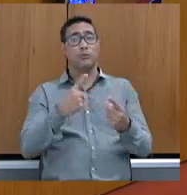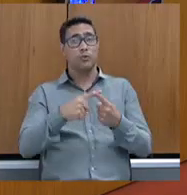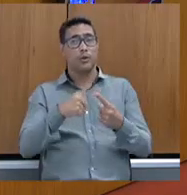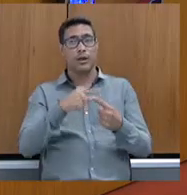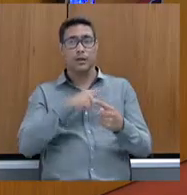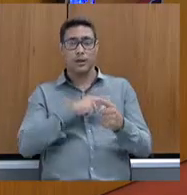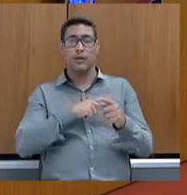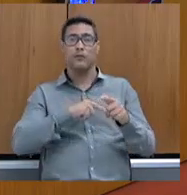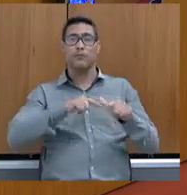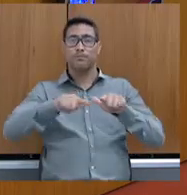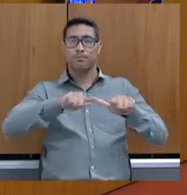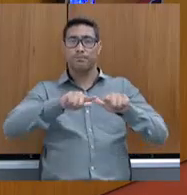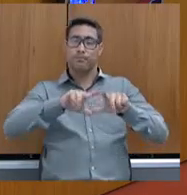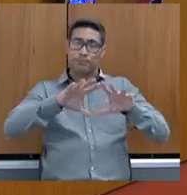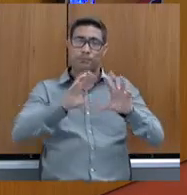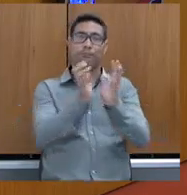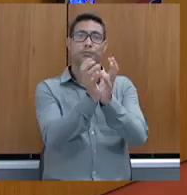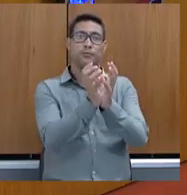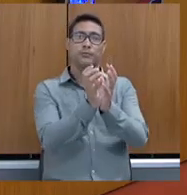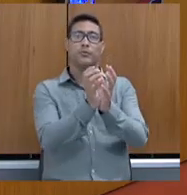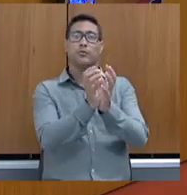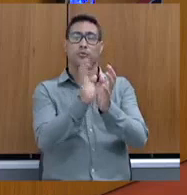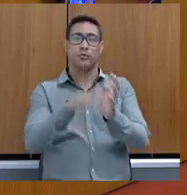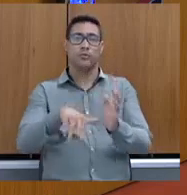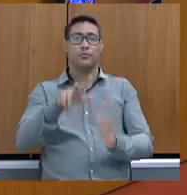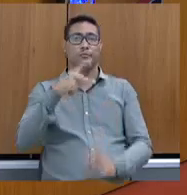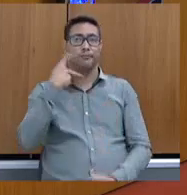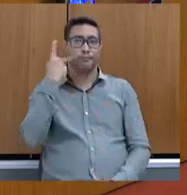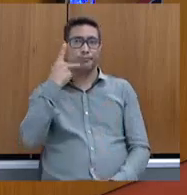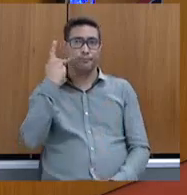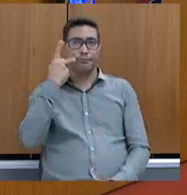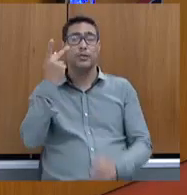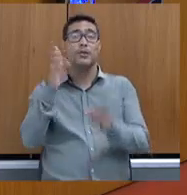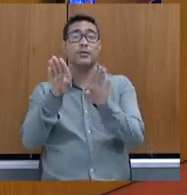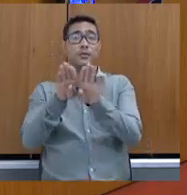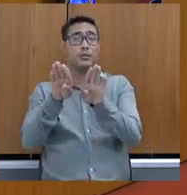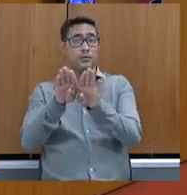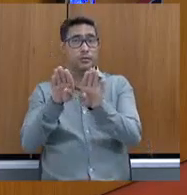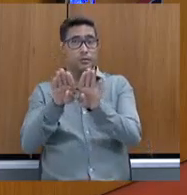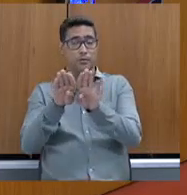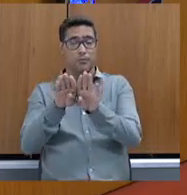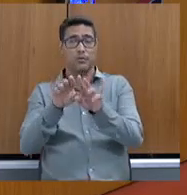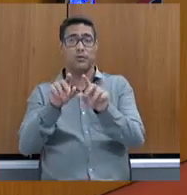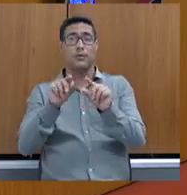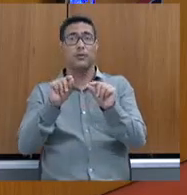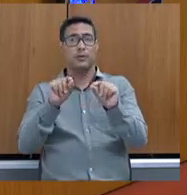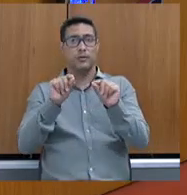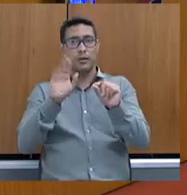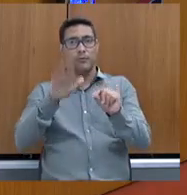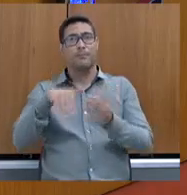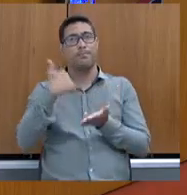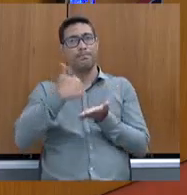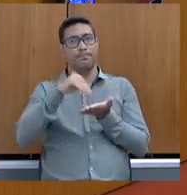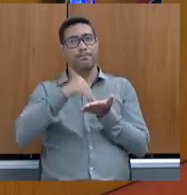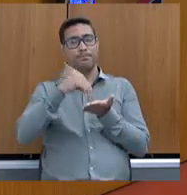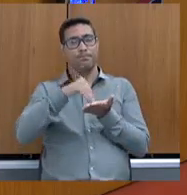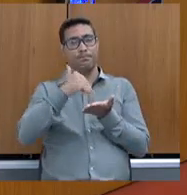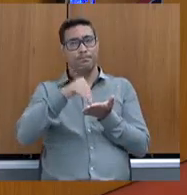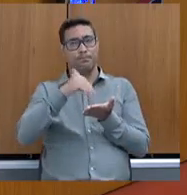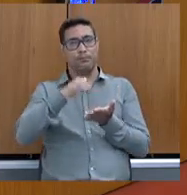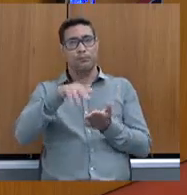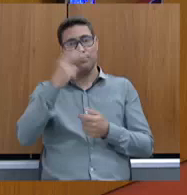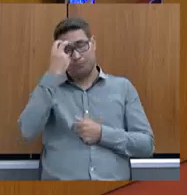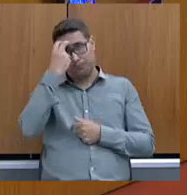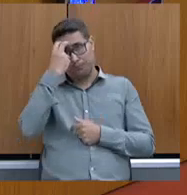um trabalho em conjunto nosso com os parlamentares e também é claro com Secretaria de